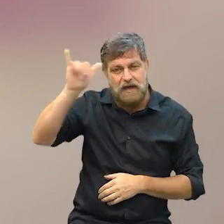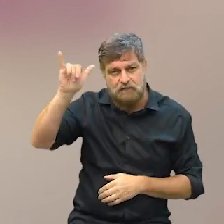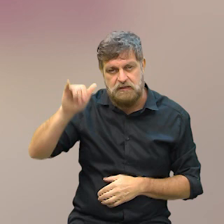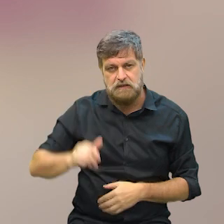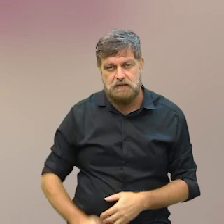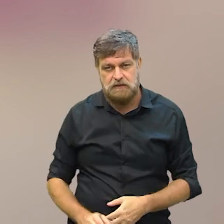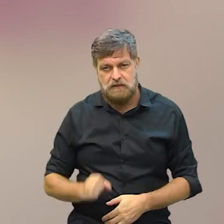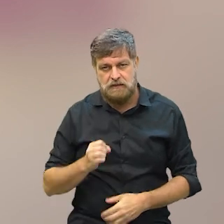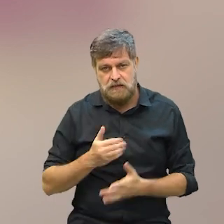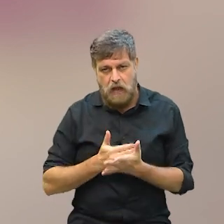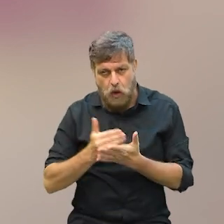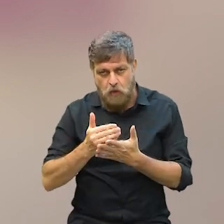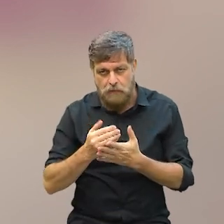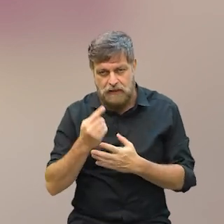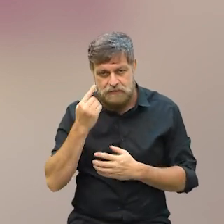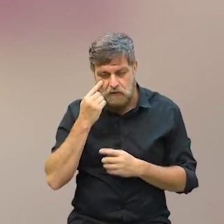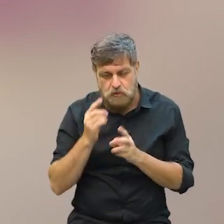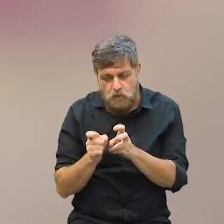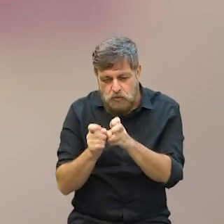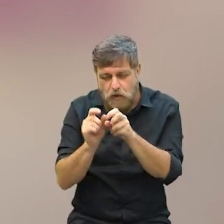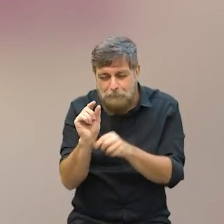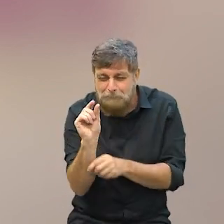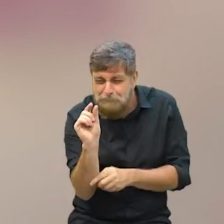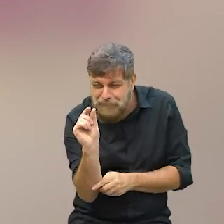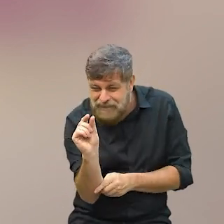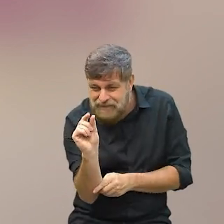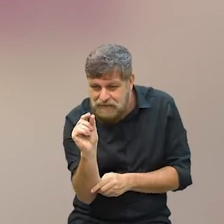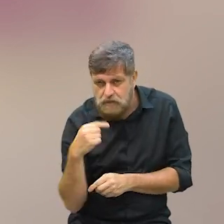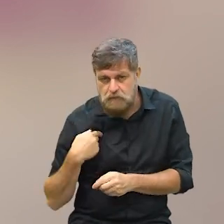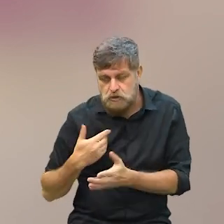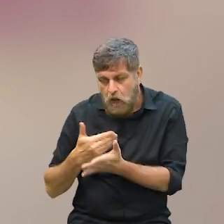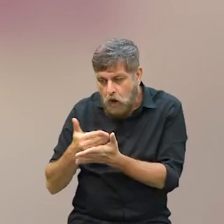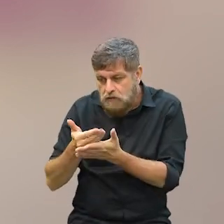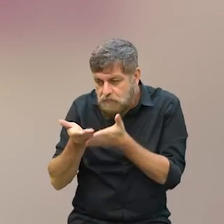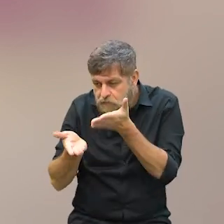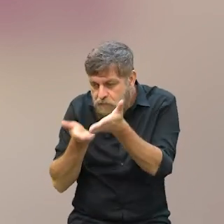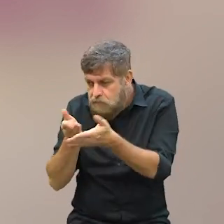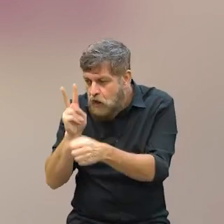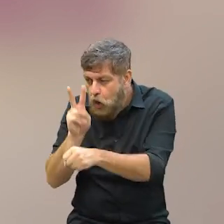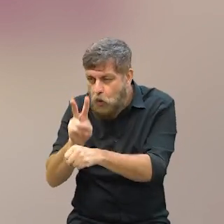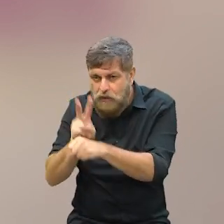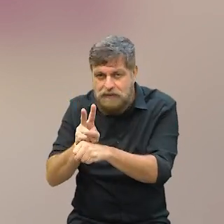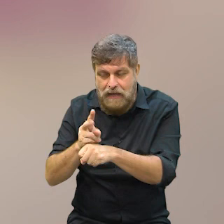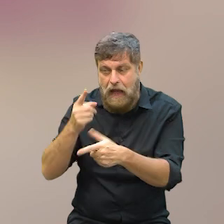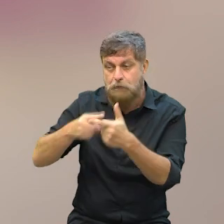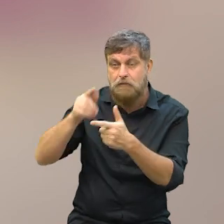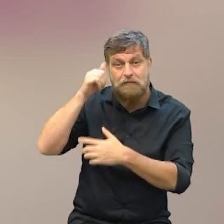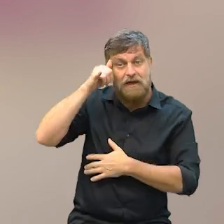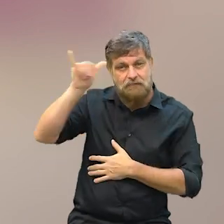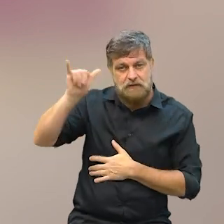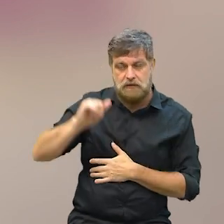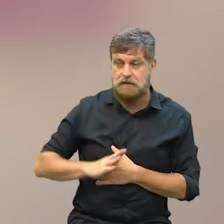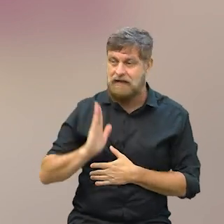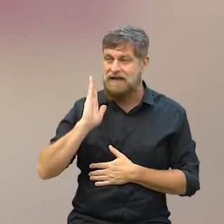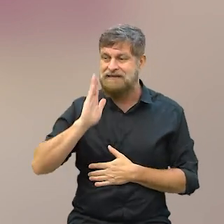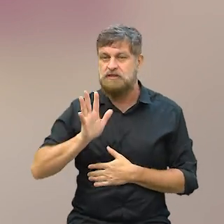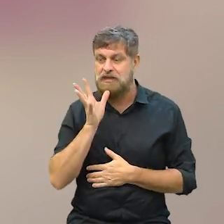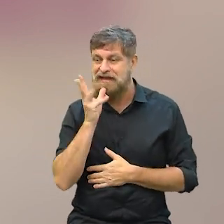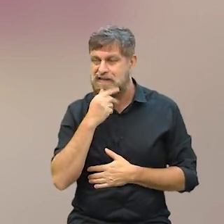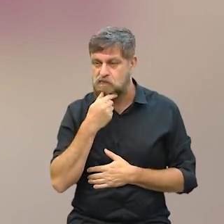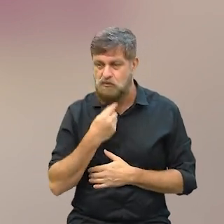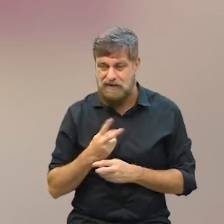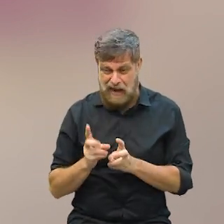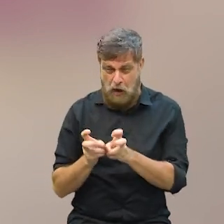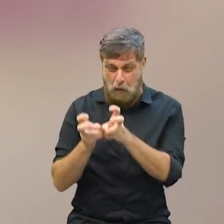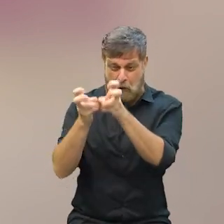já se pega um tumor muito pequenininho, a gente já consegue tratar e evitar problemas. Agora, já pega um tumor já